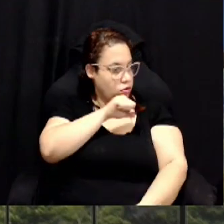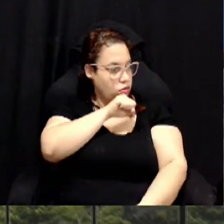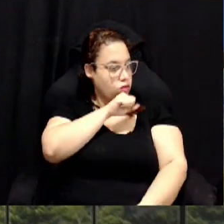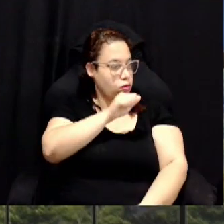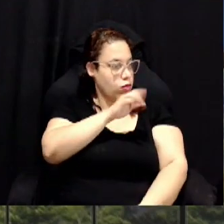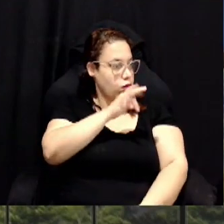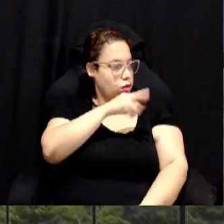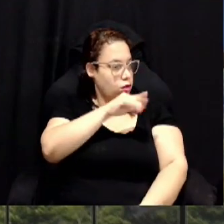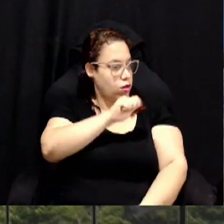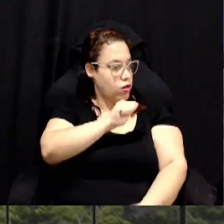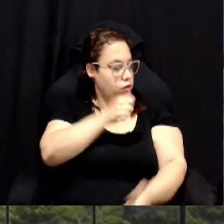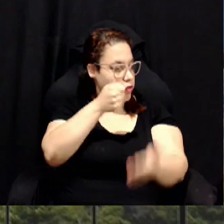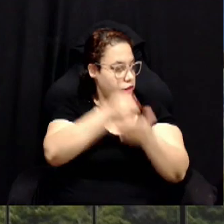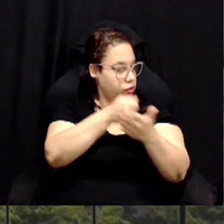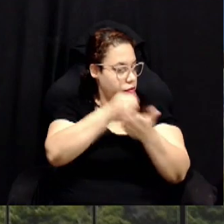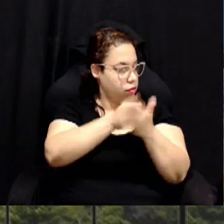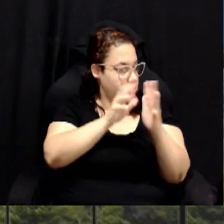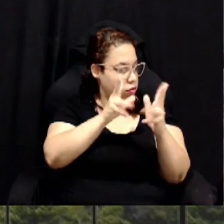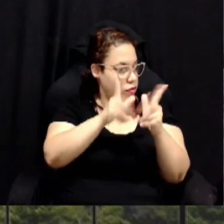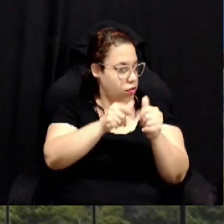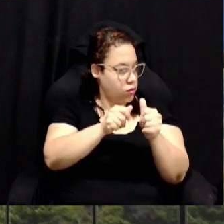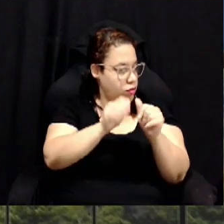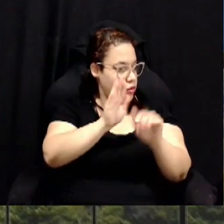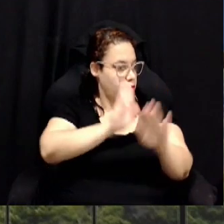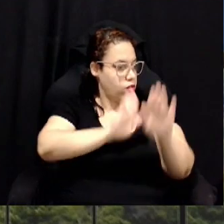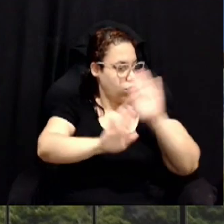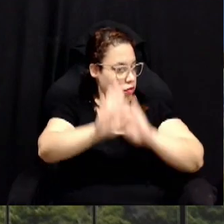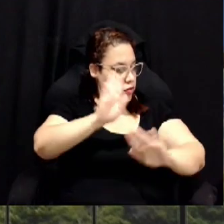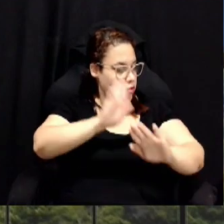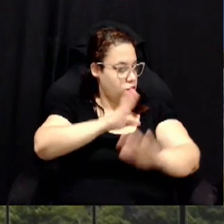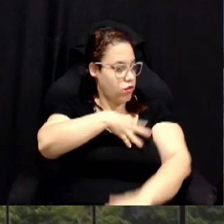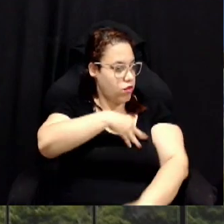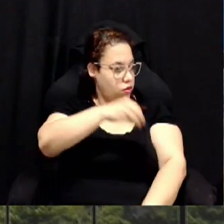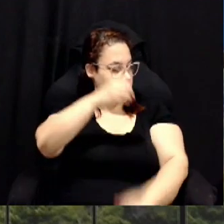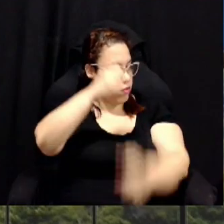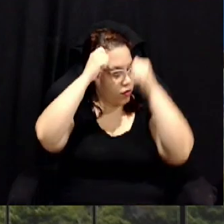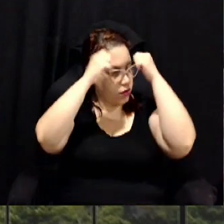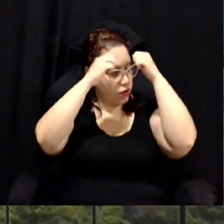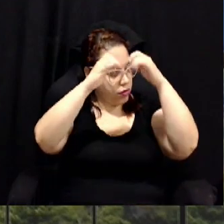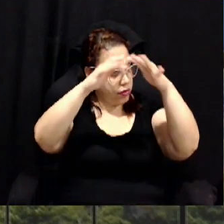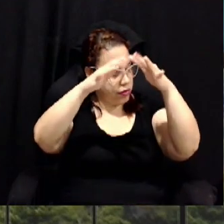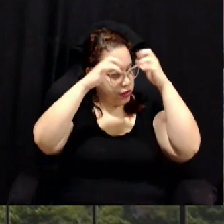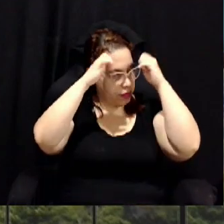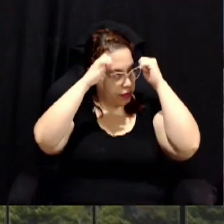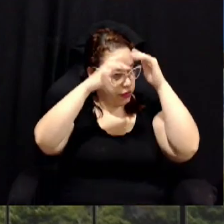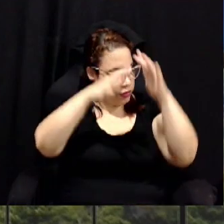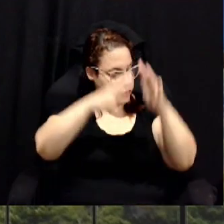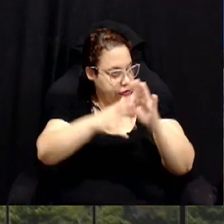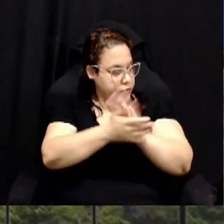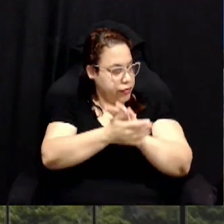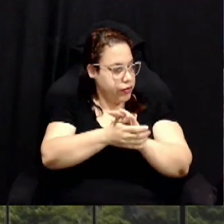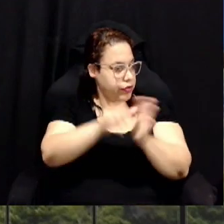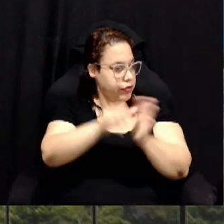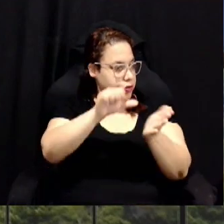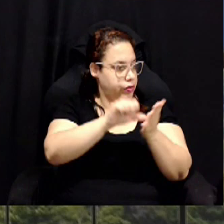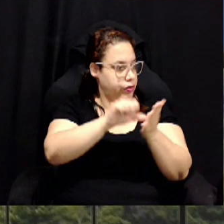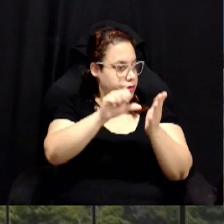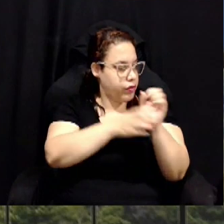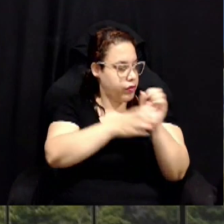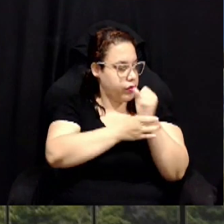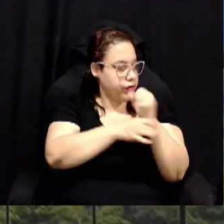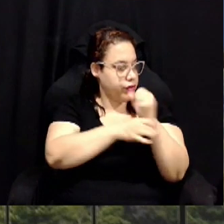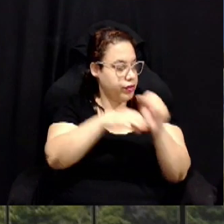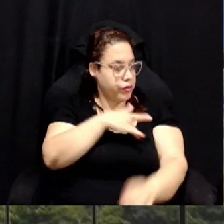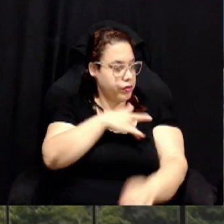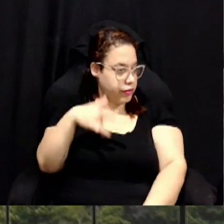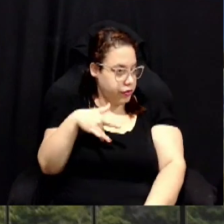dedicam, integralmente ao cuidado de filhos com transtorno do espectro autista no sistema de segurança e de saúde municipal aqui